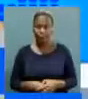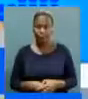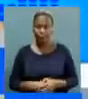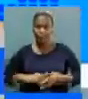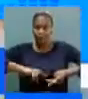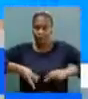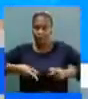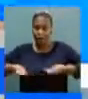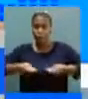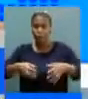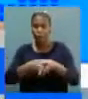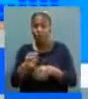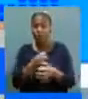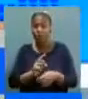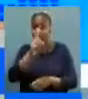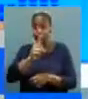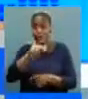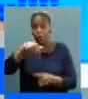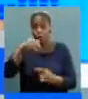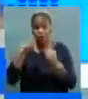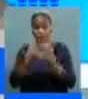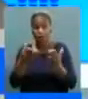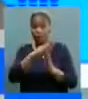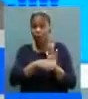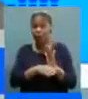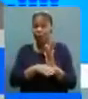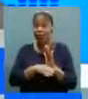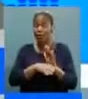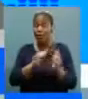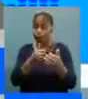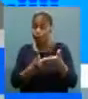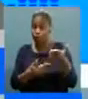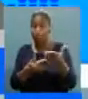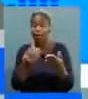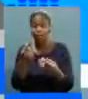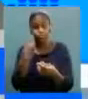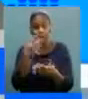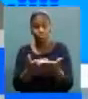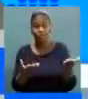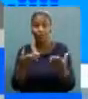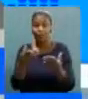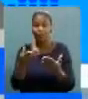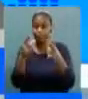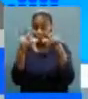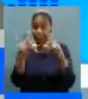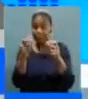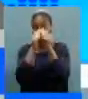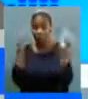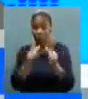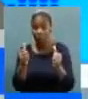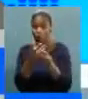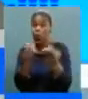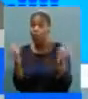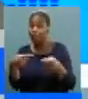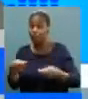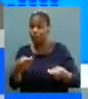E a Câmara de Comércio do Barlavento apresentou hoje o programa de certificação das empresas em sistema de gestão de qualidade. No programa